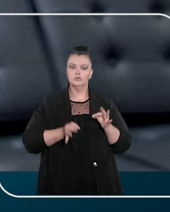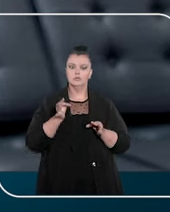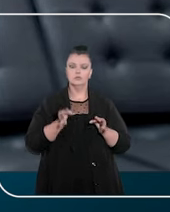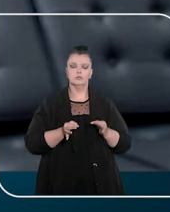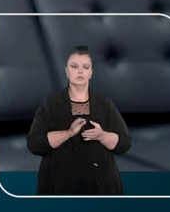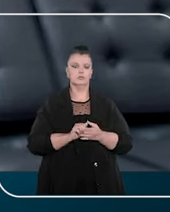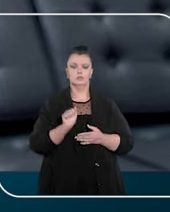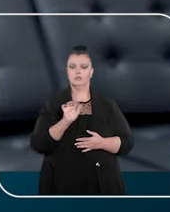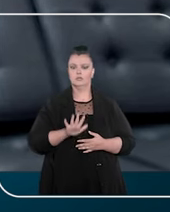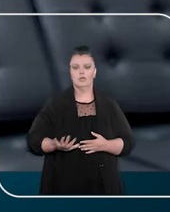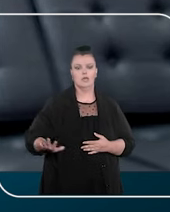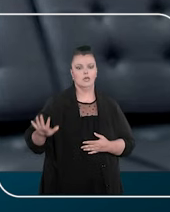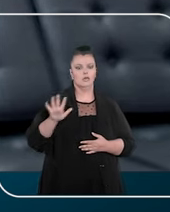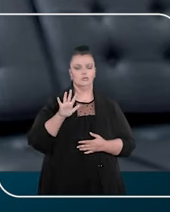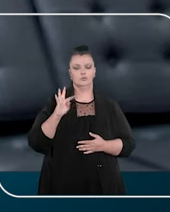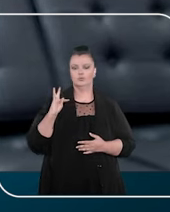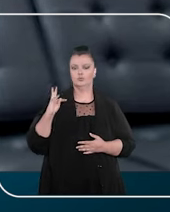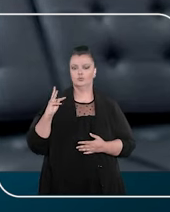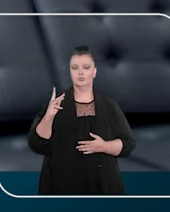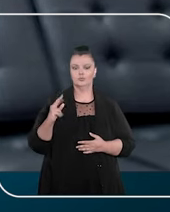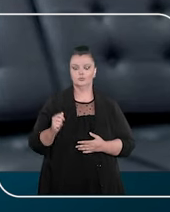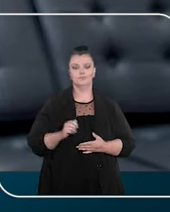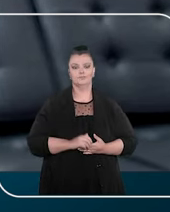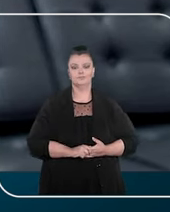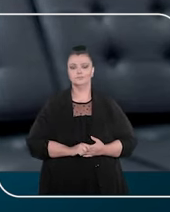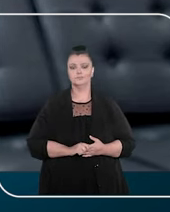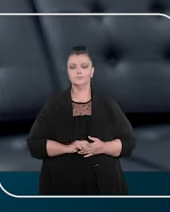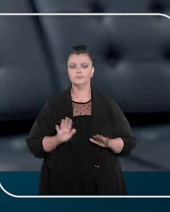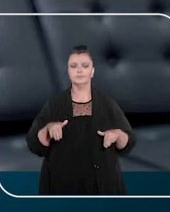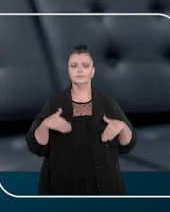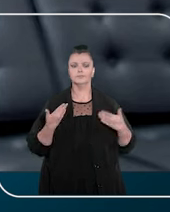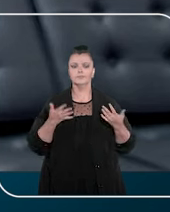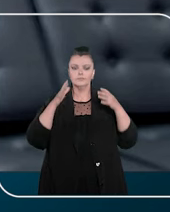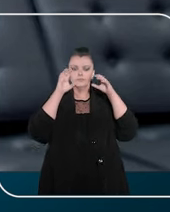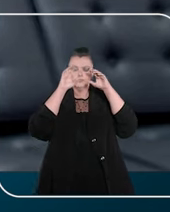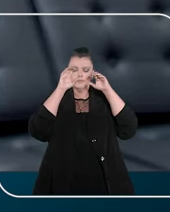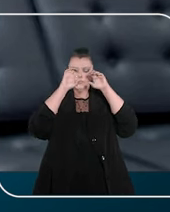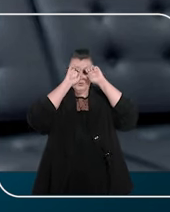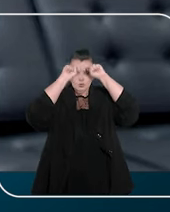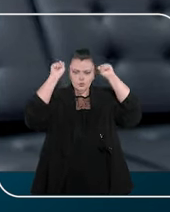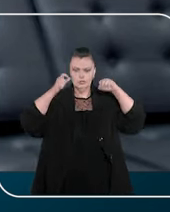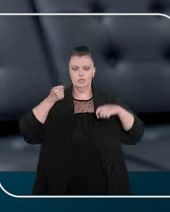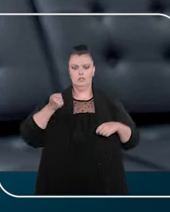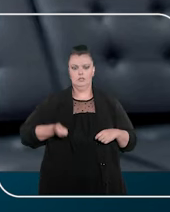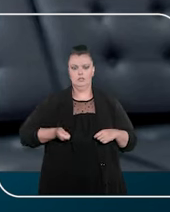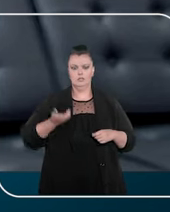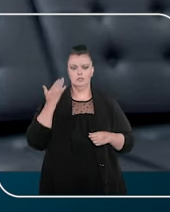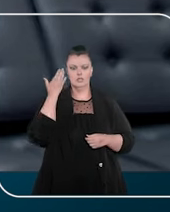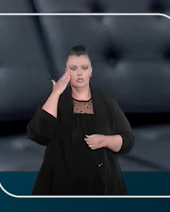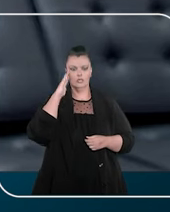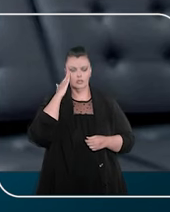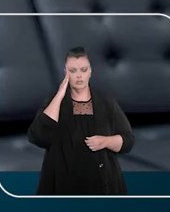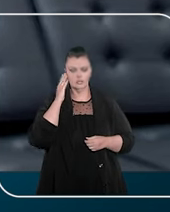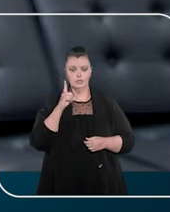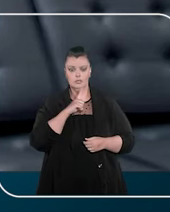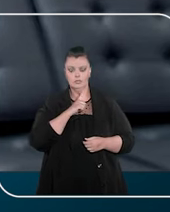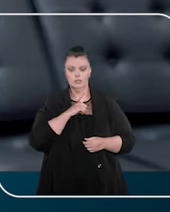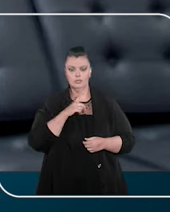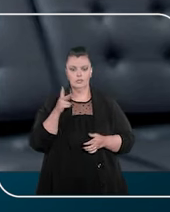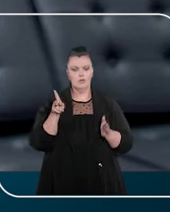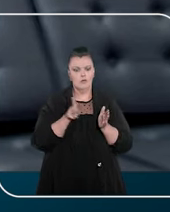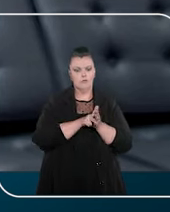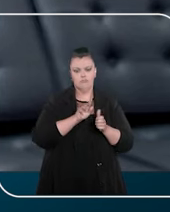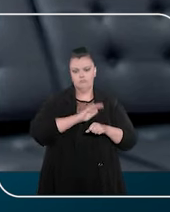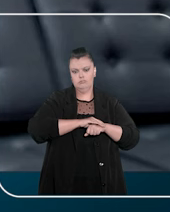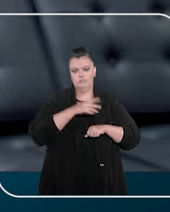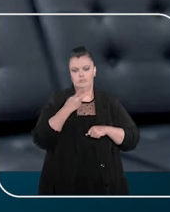nacional. Então, por mais que um juiz ou um tribunal entenda que a sua decisão, o seu